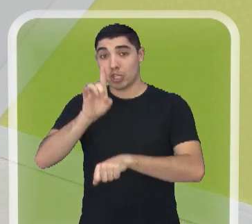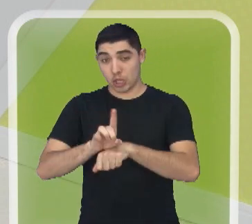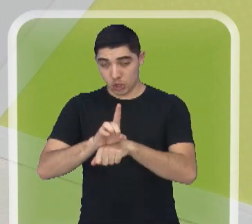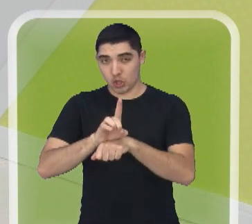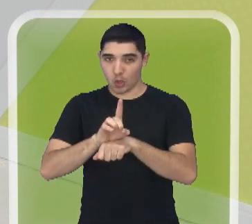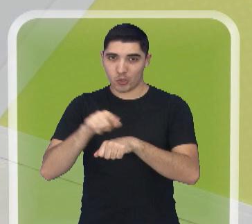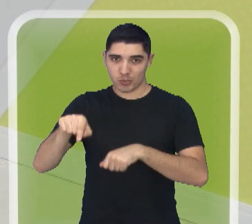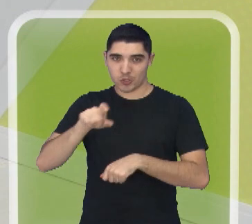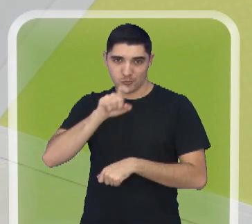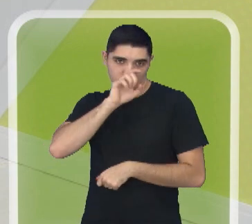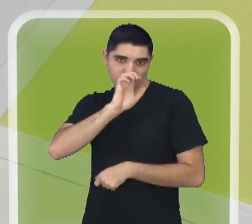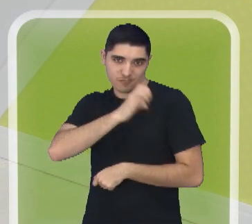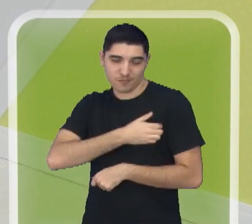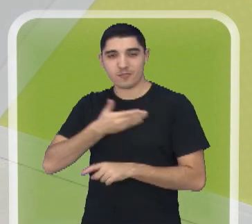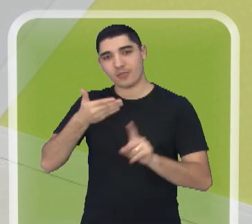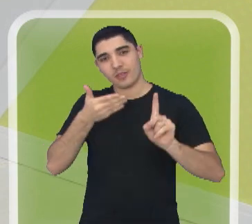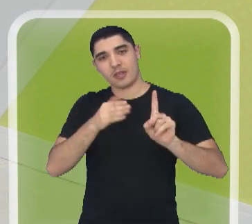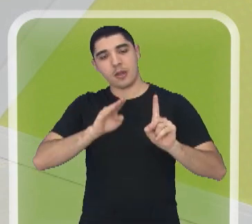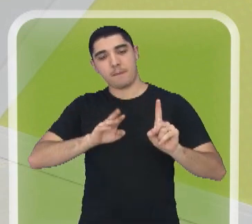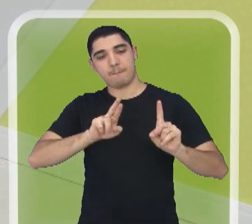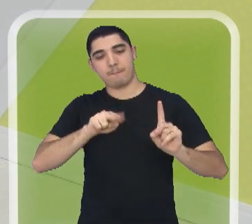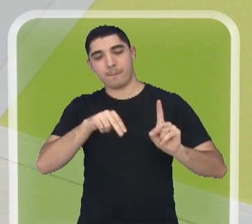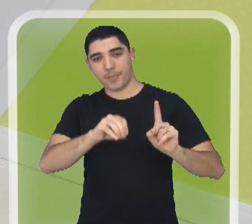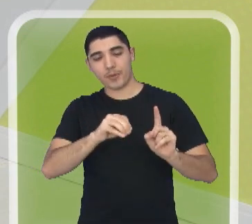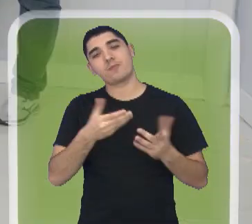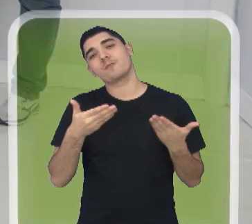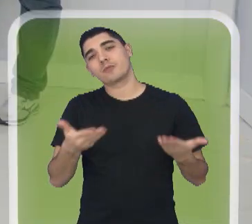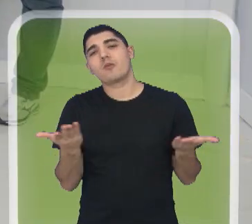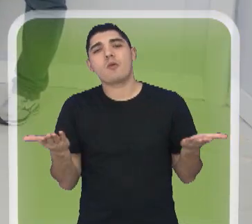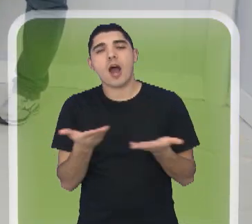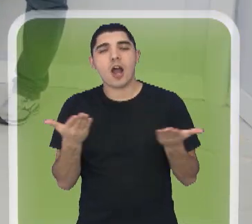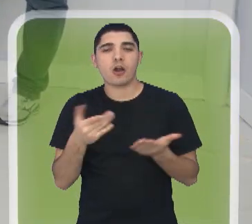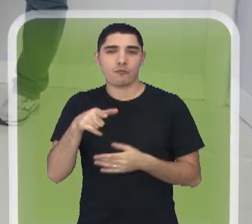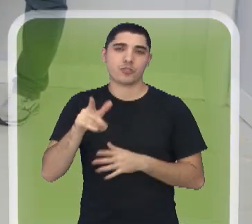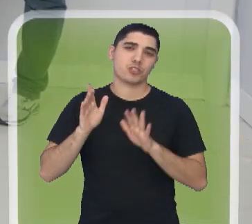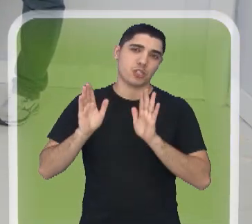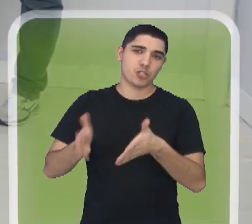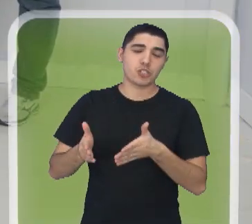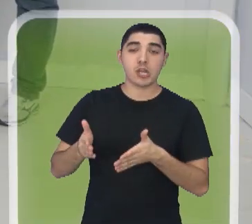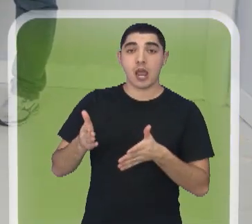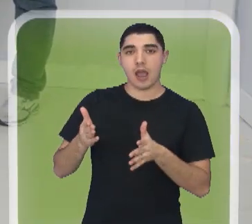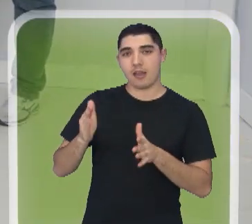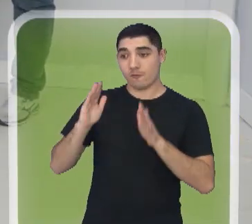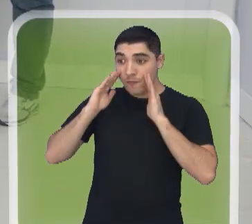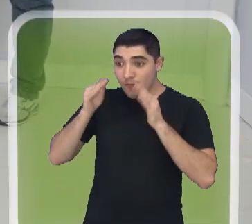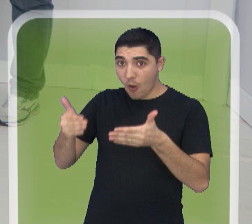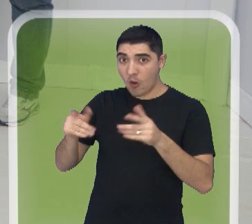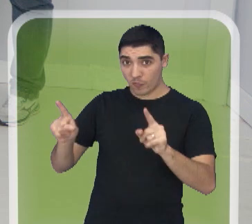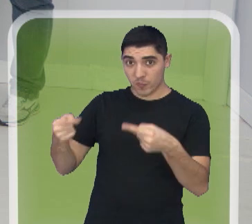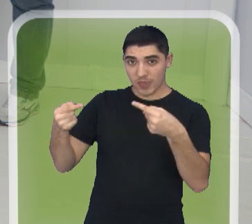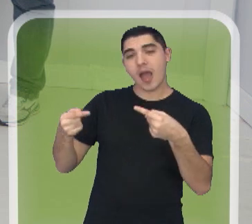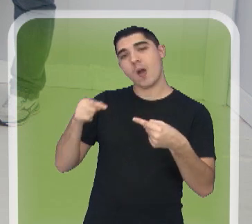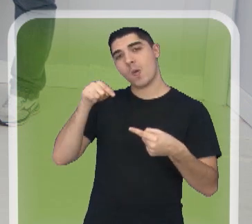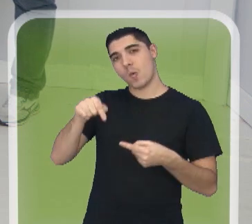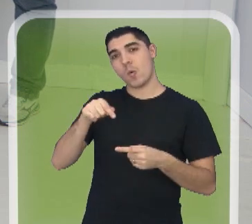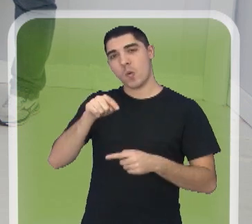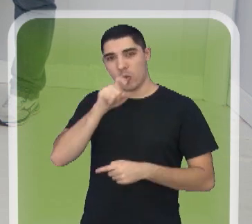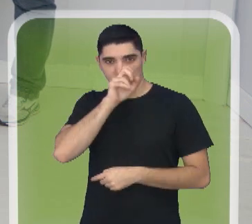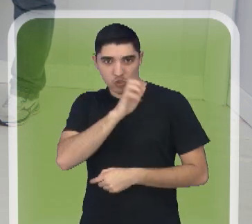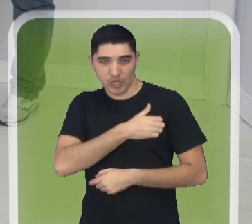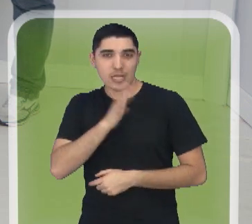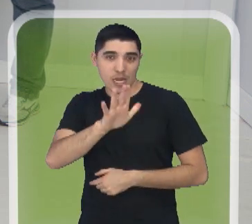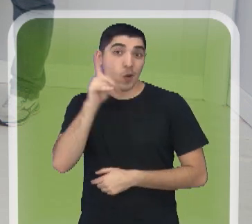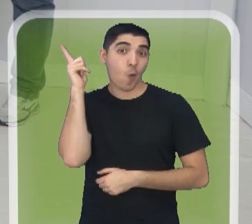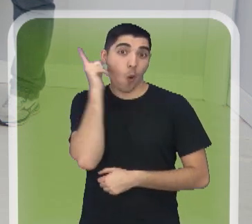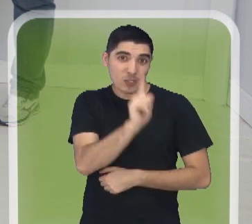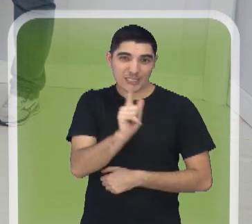Esporte Clube, o Bruno Casarini. Bruno, agora já projetando a grande final, o São José conseguiu reverter a vantagem